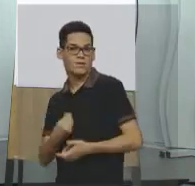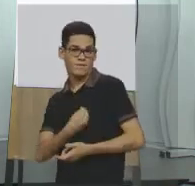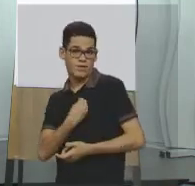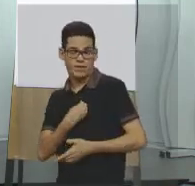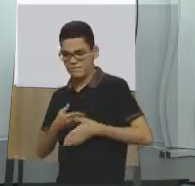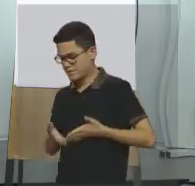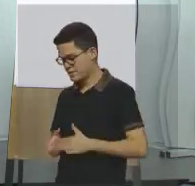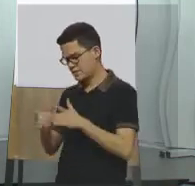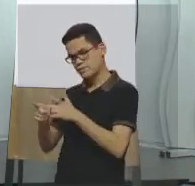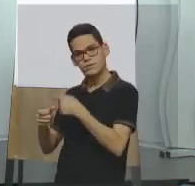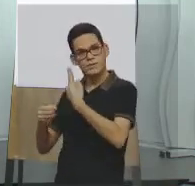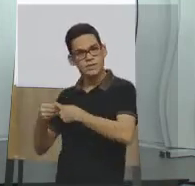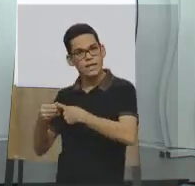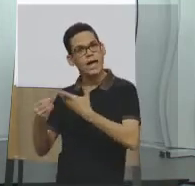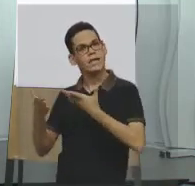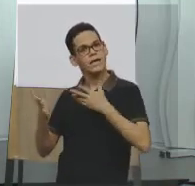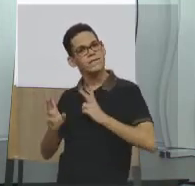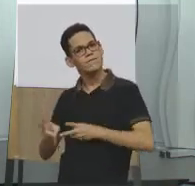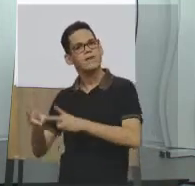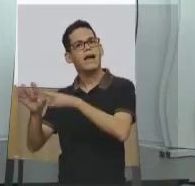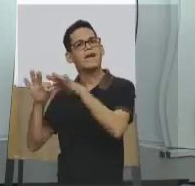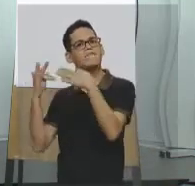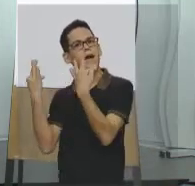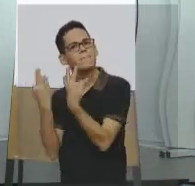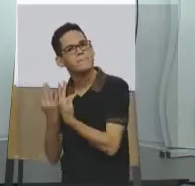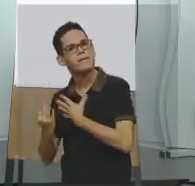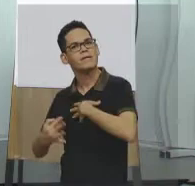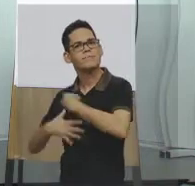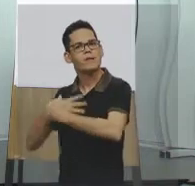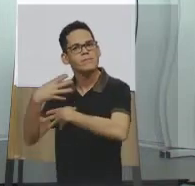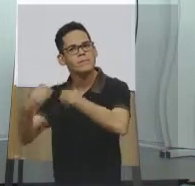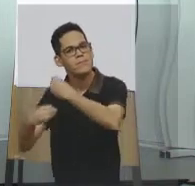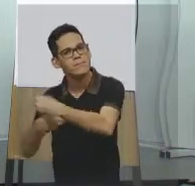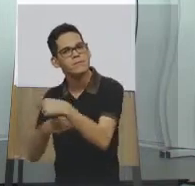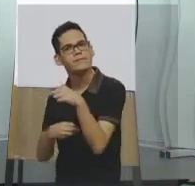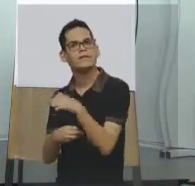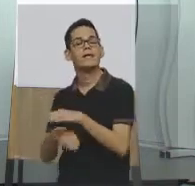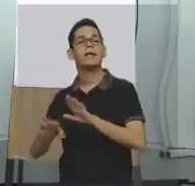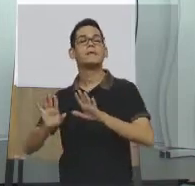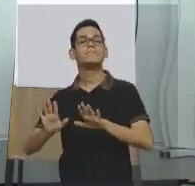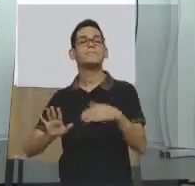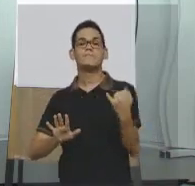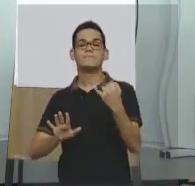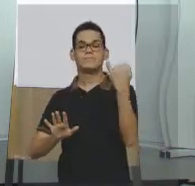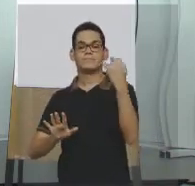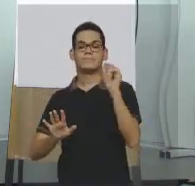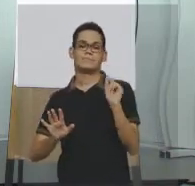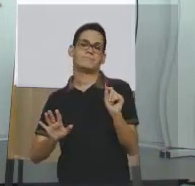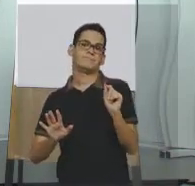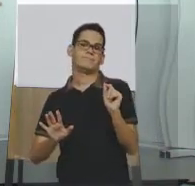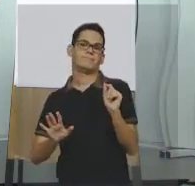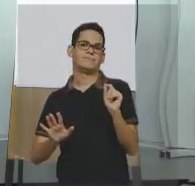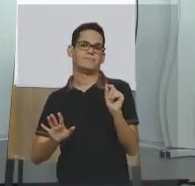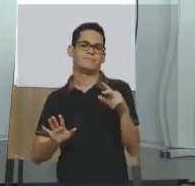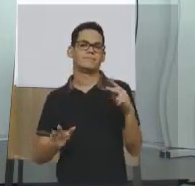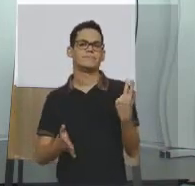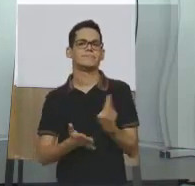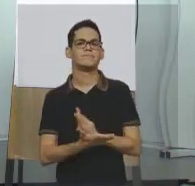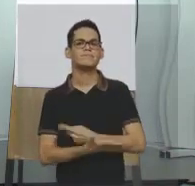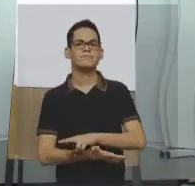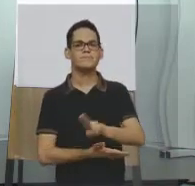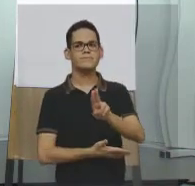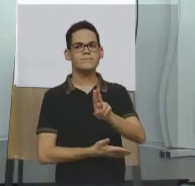nasceu ali, né, os parentes. Mas tem uma coisa importante nas regiões onde ocorreram